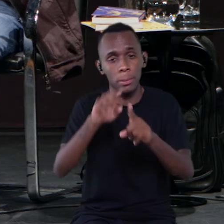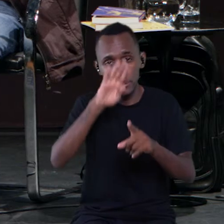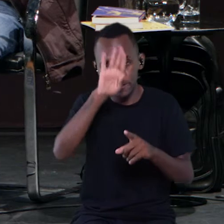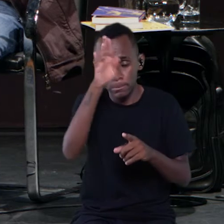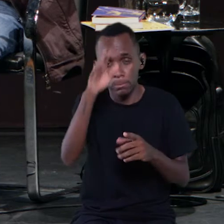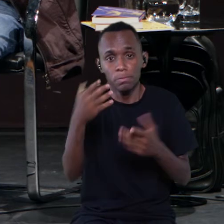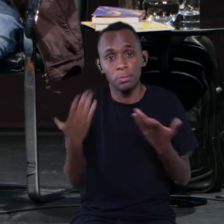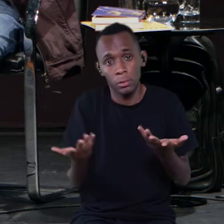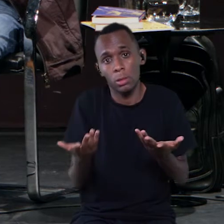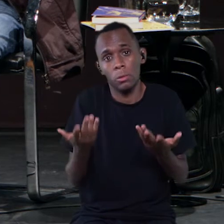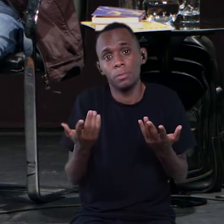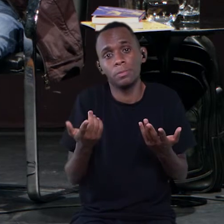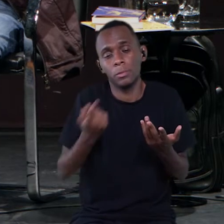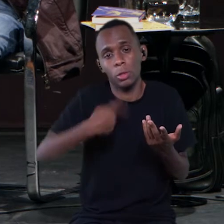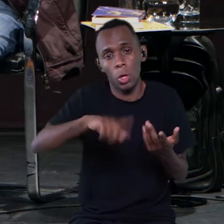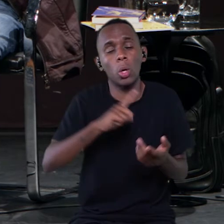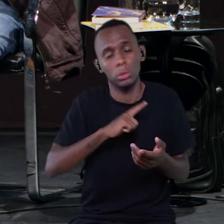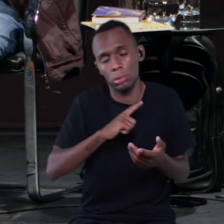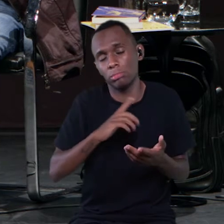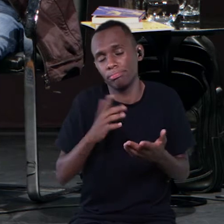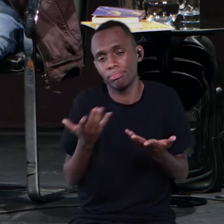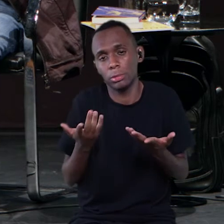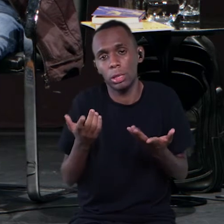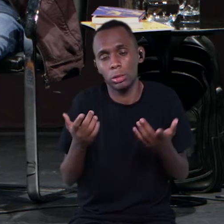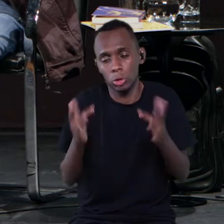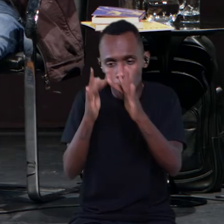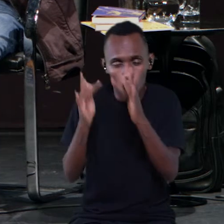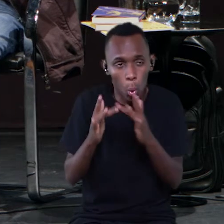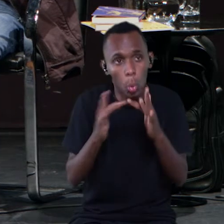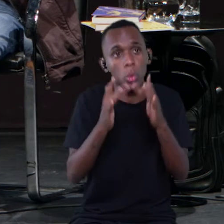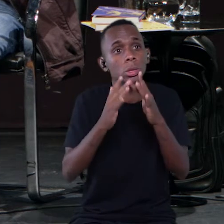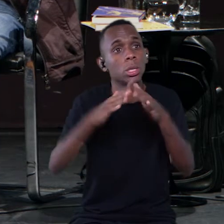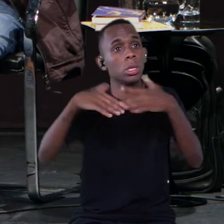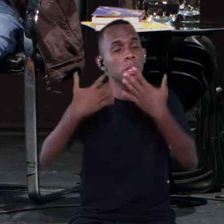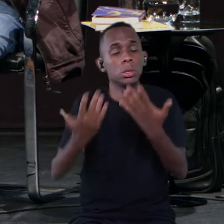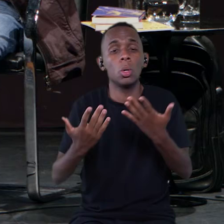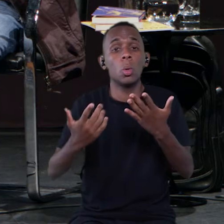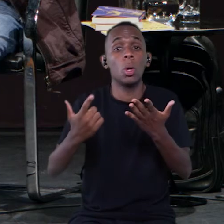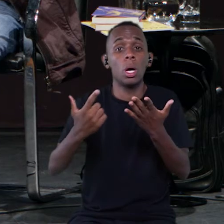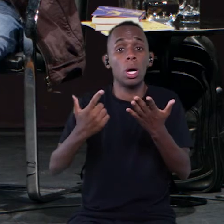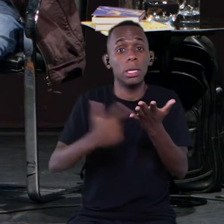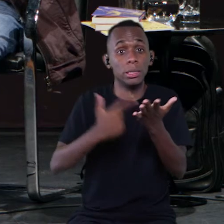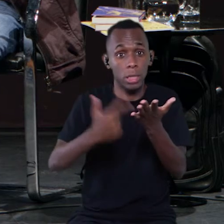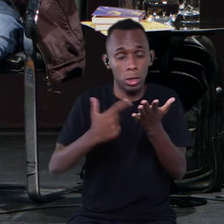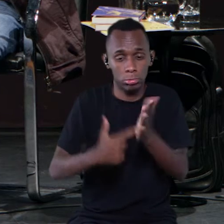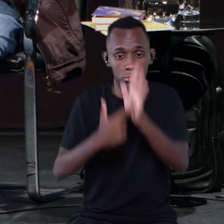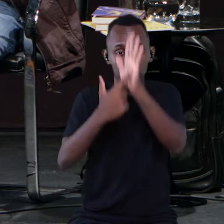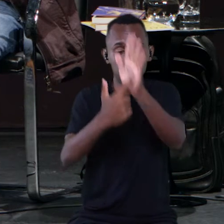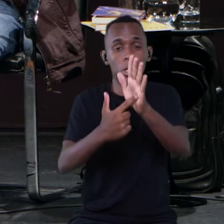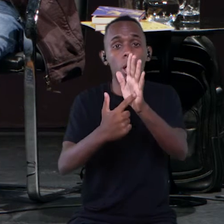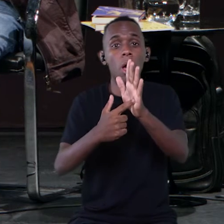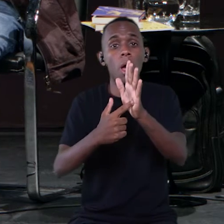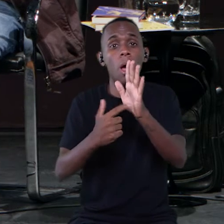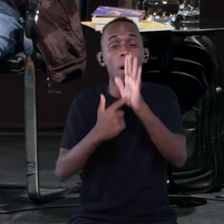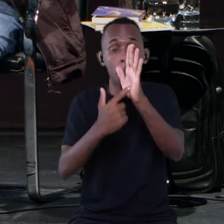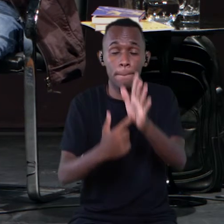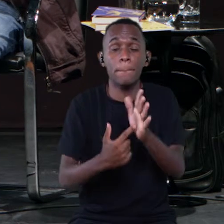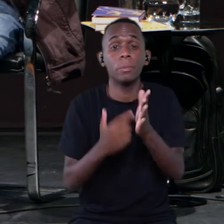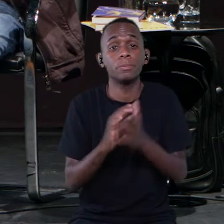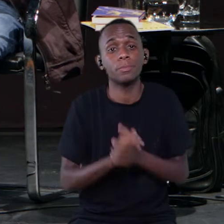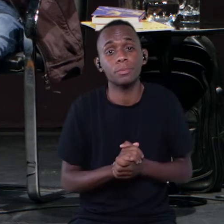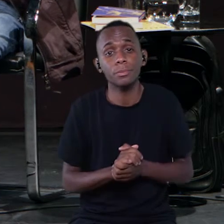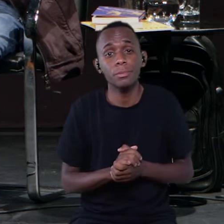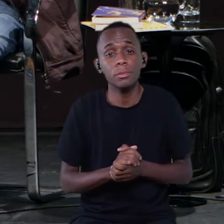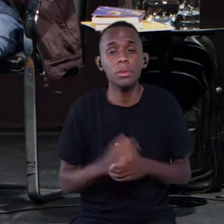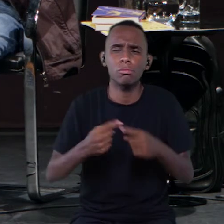quais nós convivemos como camadas estrangeiras. Né? E a literatura, quando traz isso à tona, ela, na verdade, vai mostrando o quanto, aí eu volto ao início